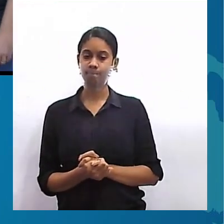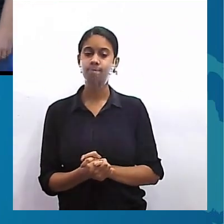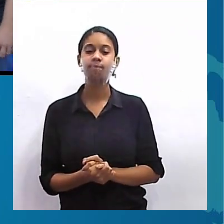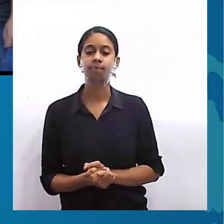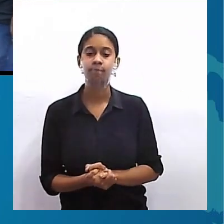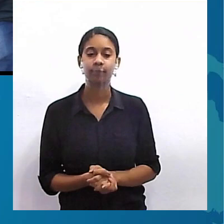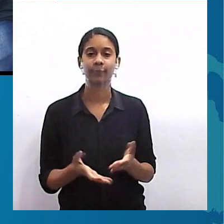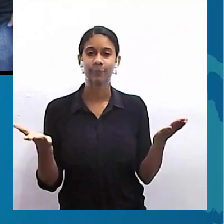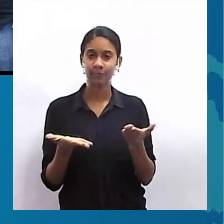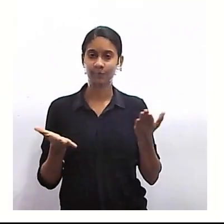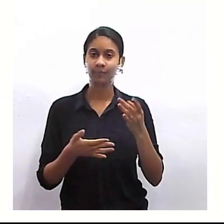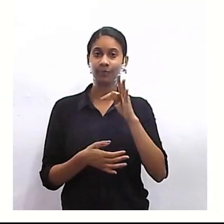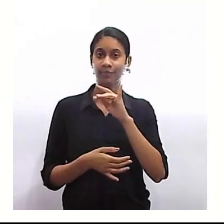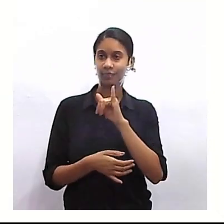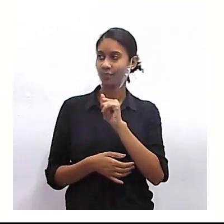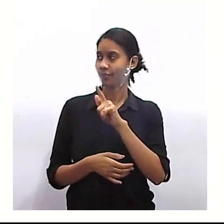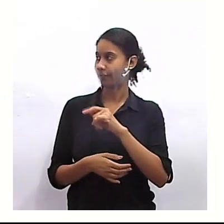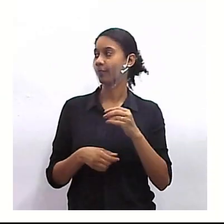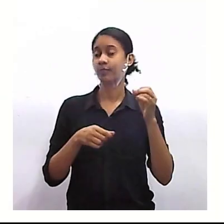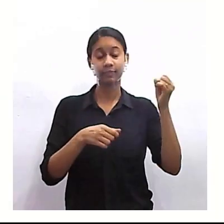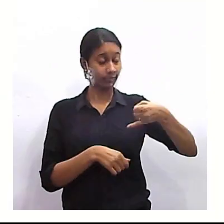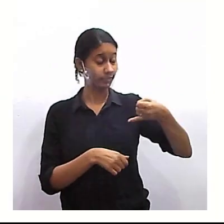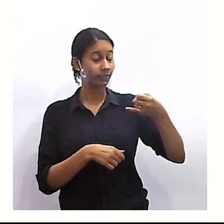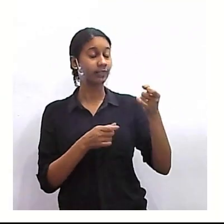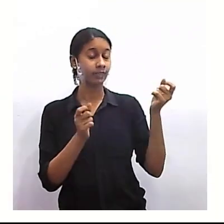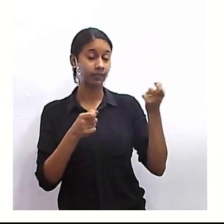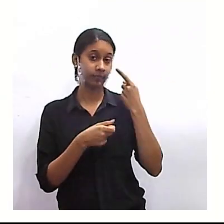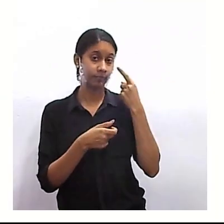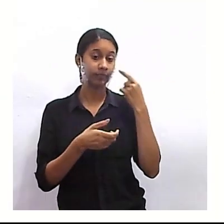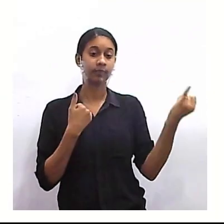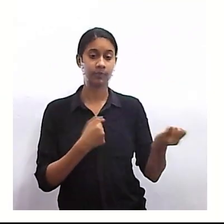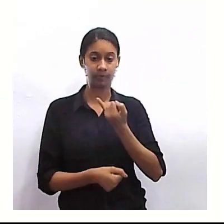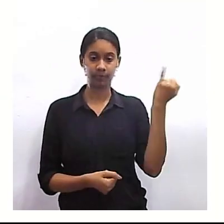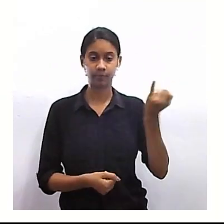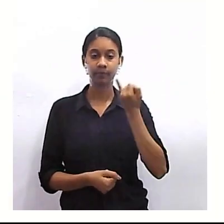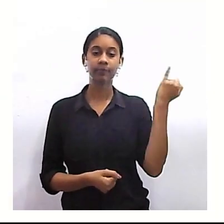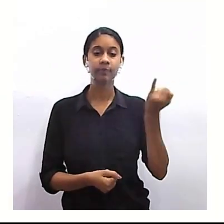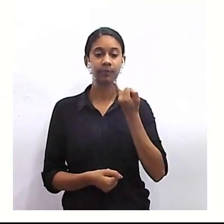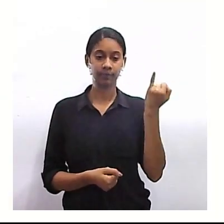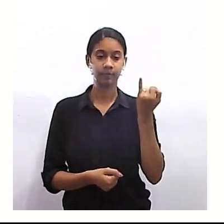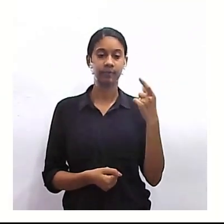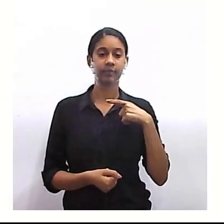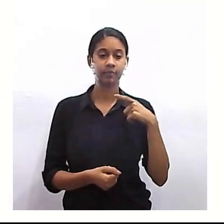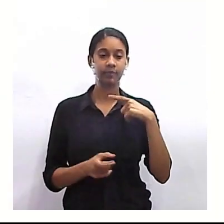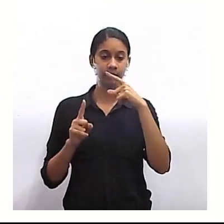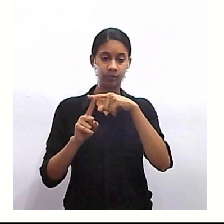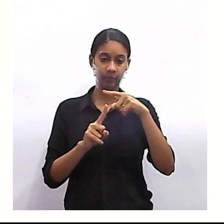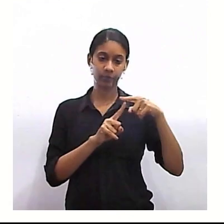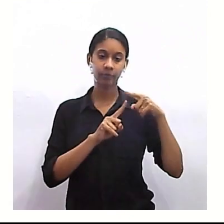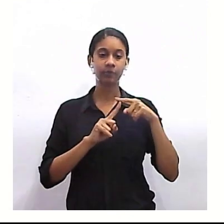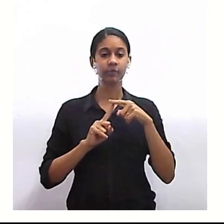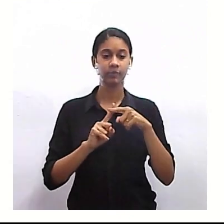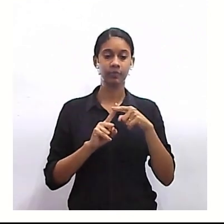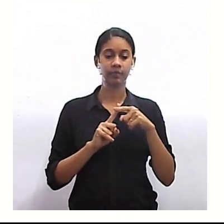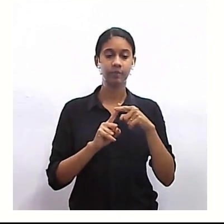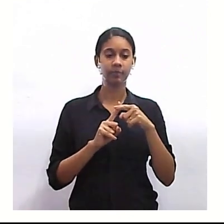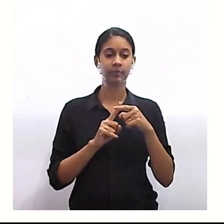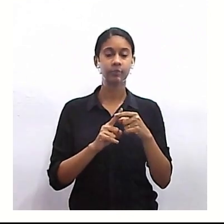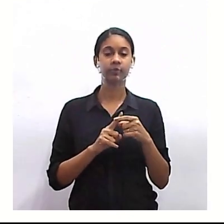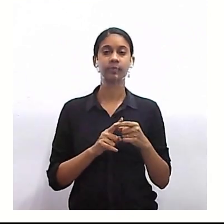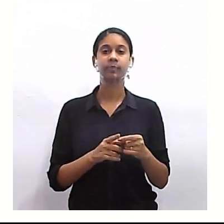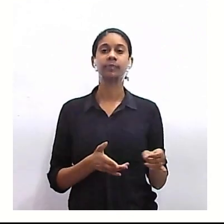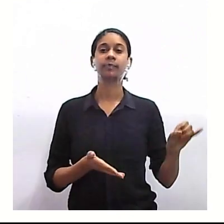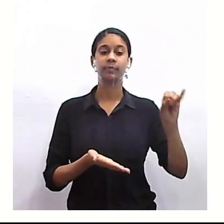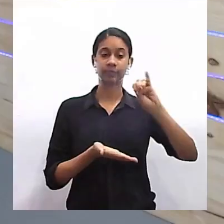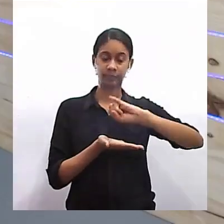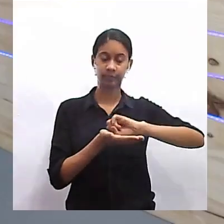Tiago. É isso aí, professor Jorge. A gente vê o quão é importante, né, alguns tópicos presentes dentro do centro de distribuição. Então,